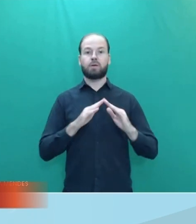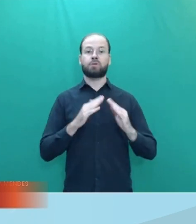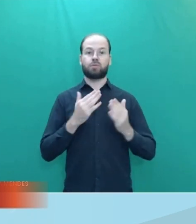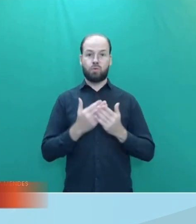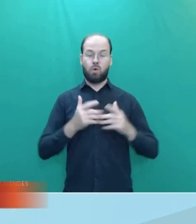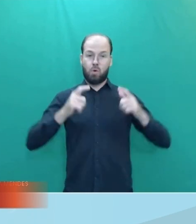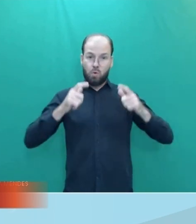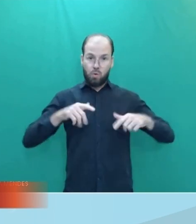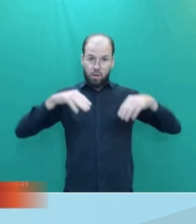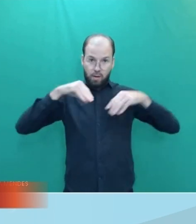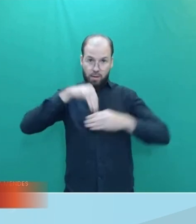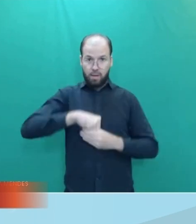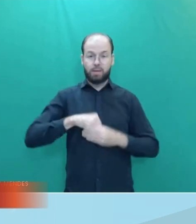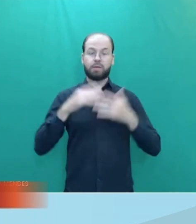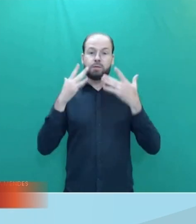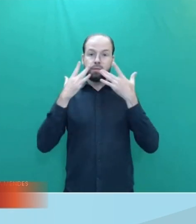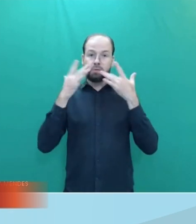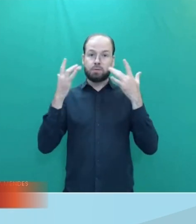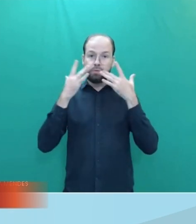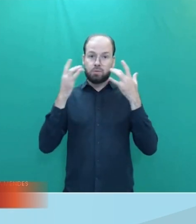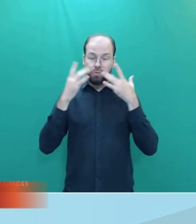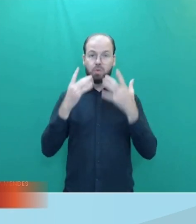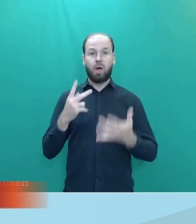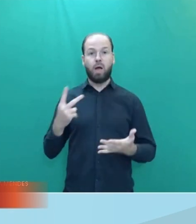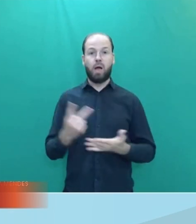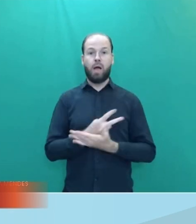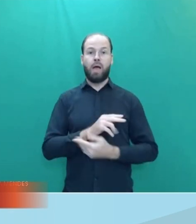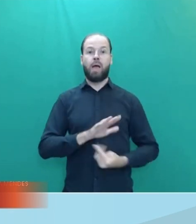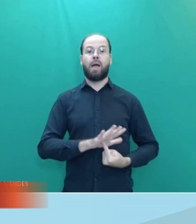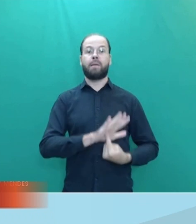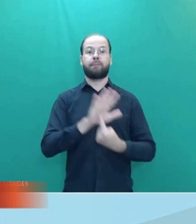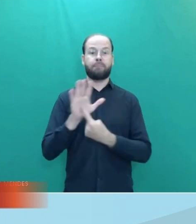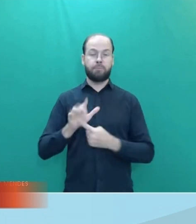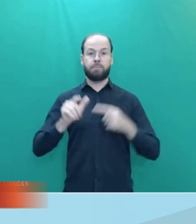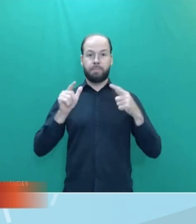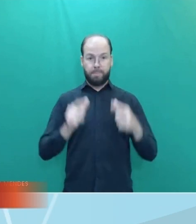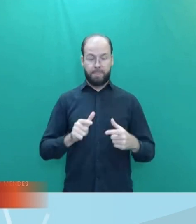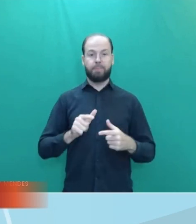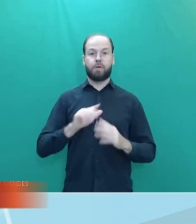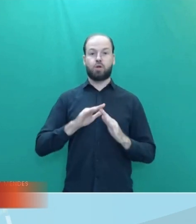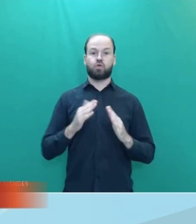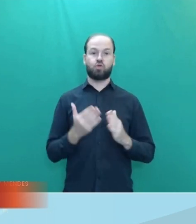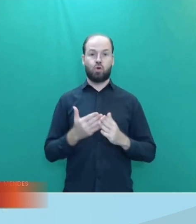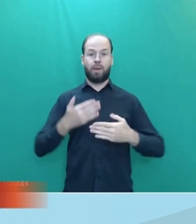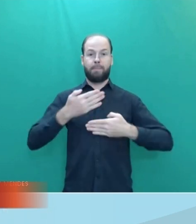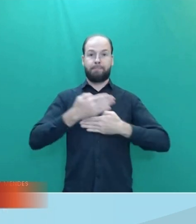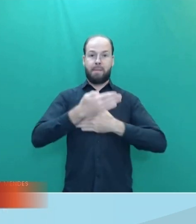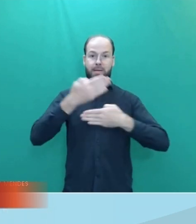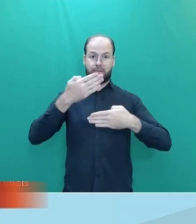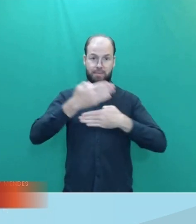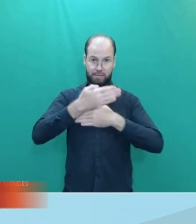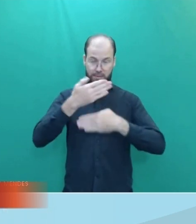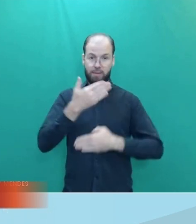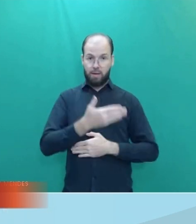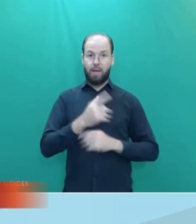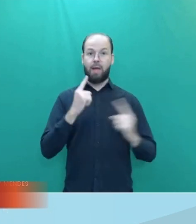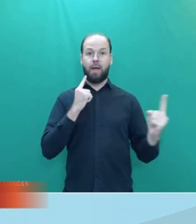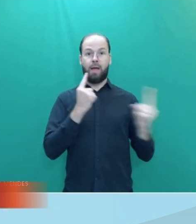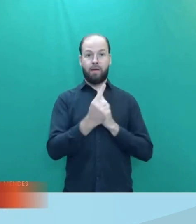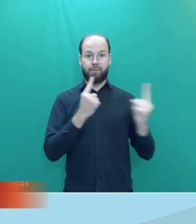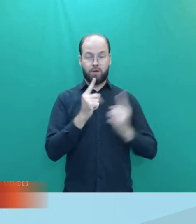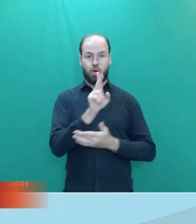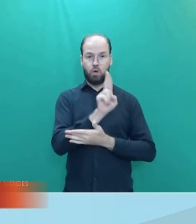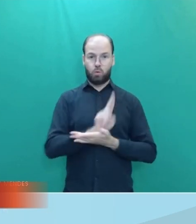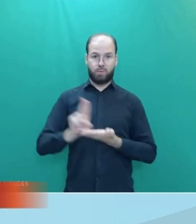onde vai acontecer a apresentação fica na Escola do Futuro em Artes Basileu França, na Avenida